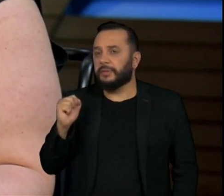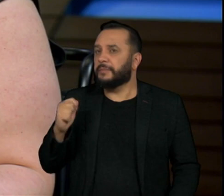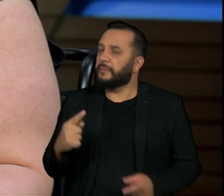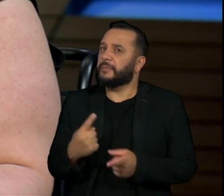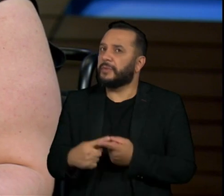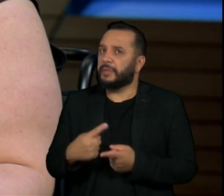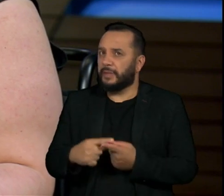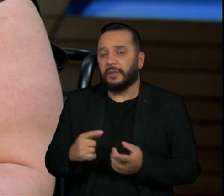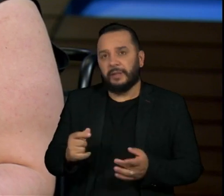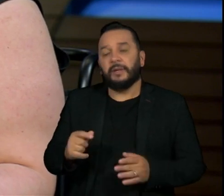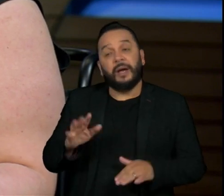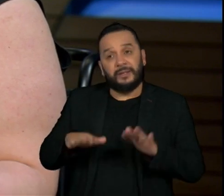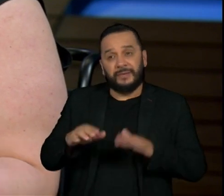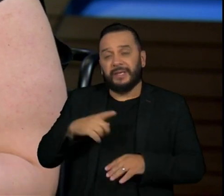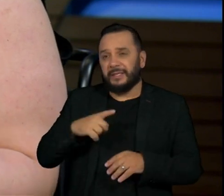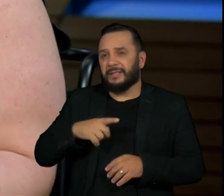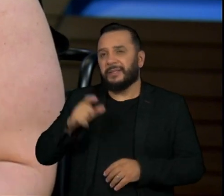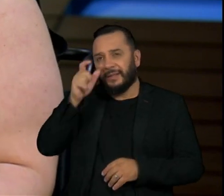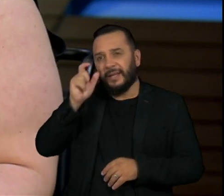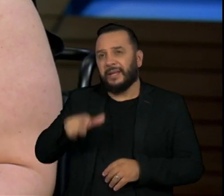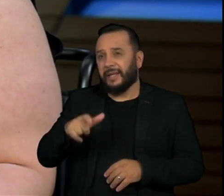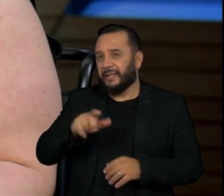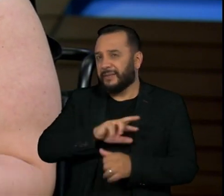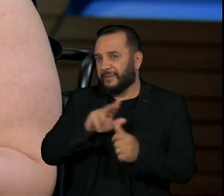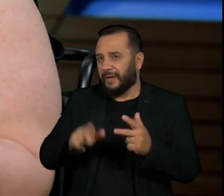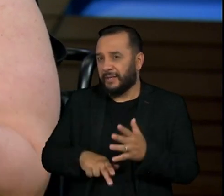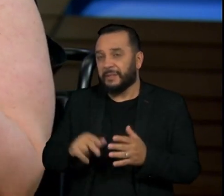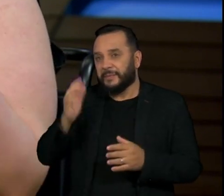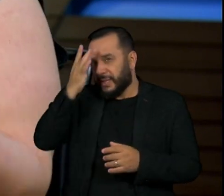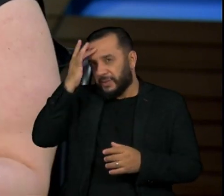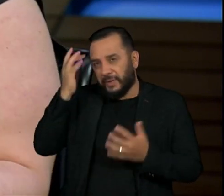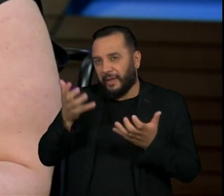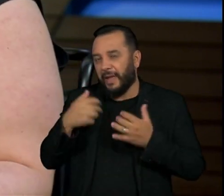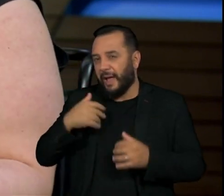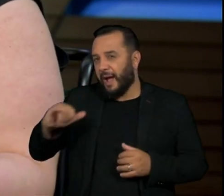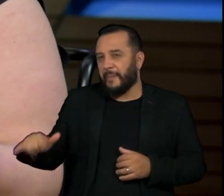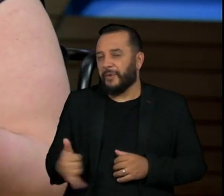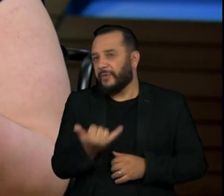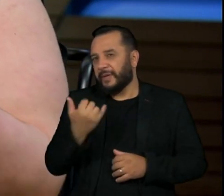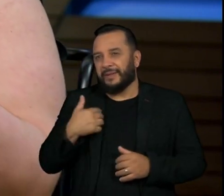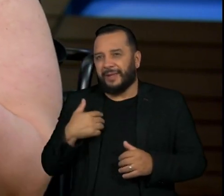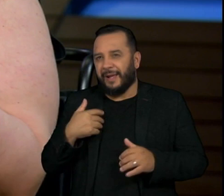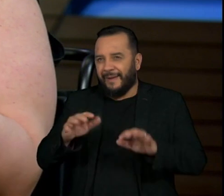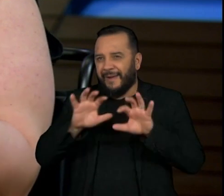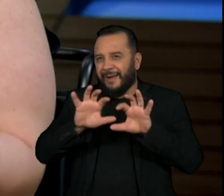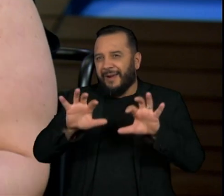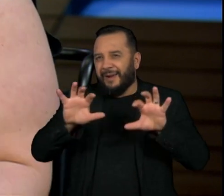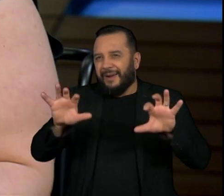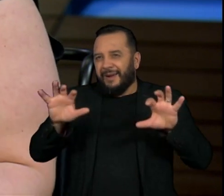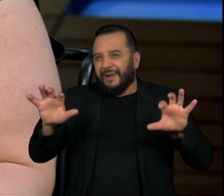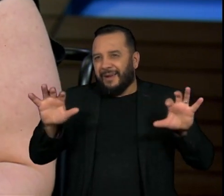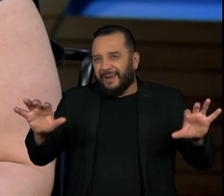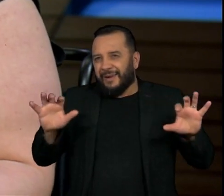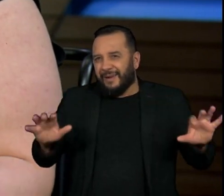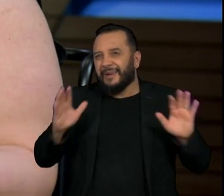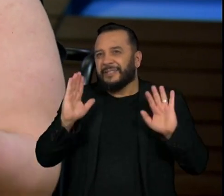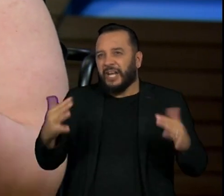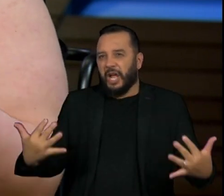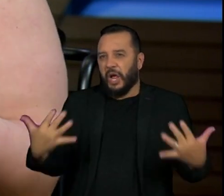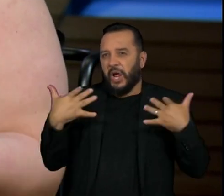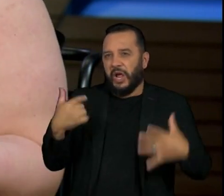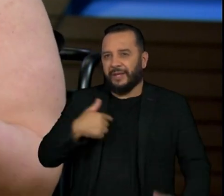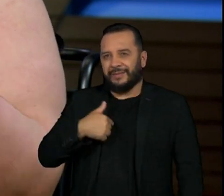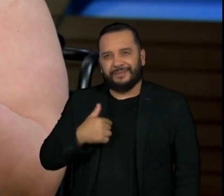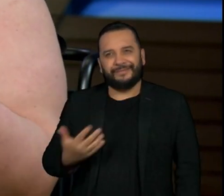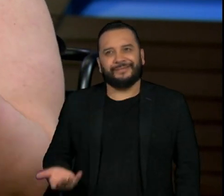isso são diversos, né? Desde interesses que vão de pessoas que querem aproveitar a onda para ganhar alguma visibilidade,